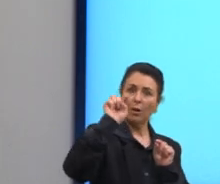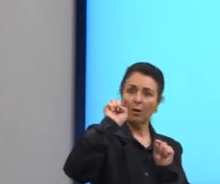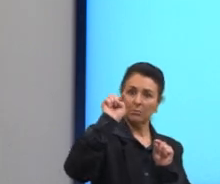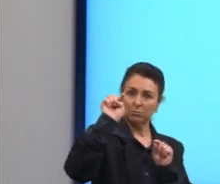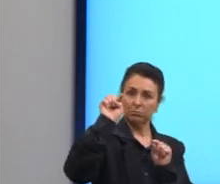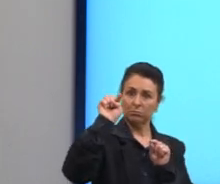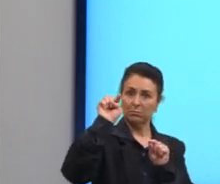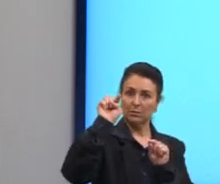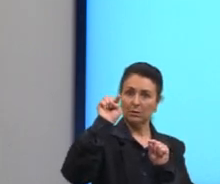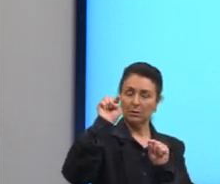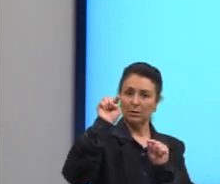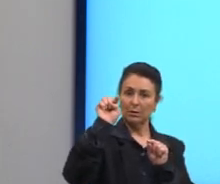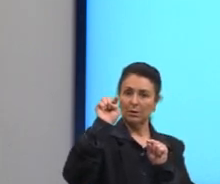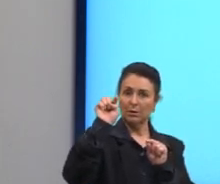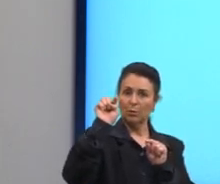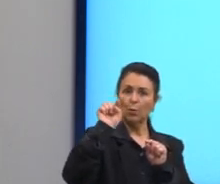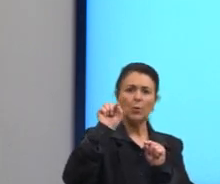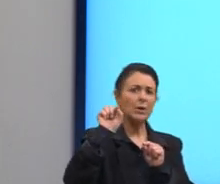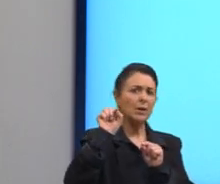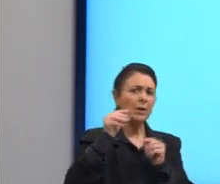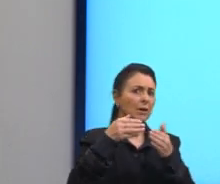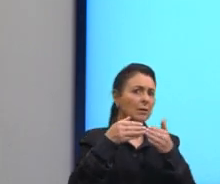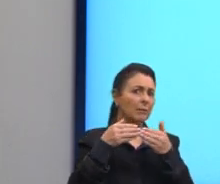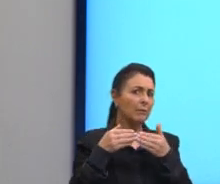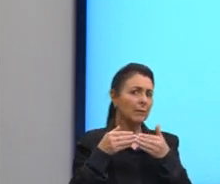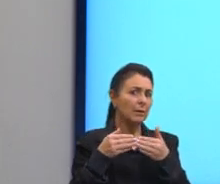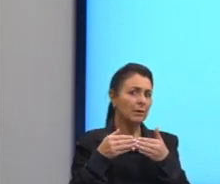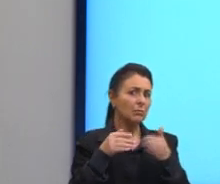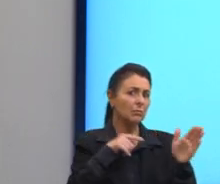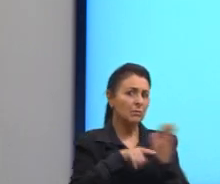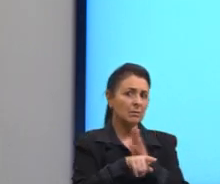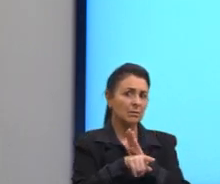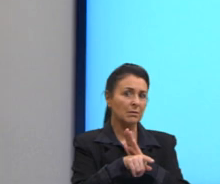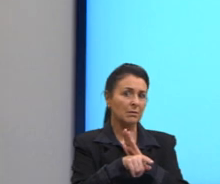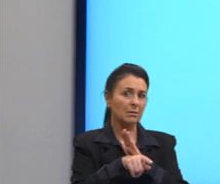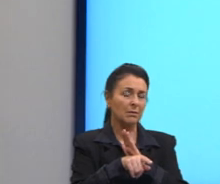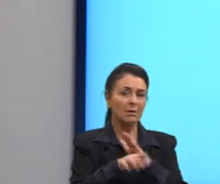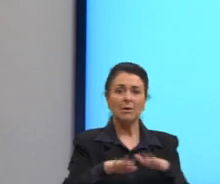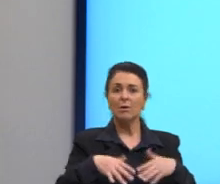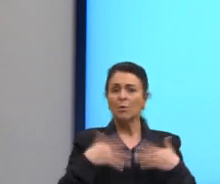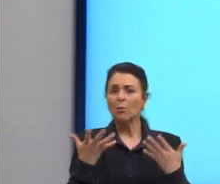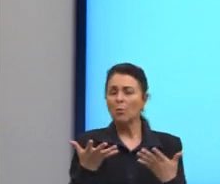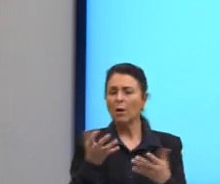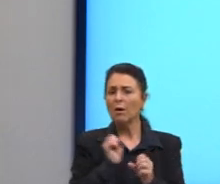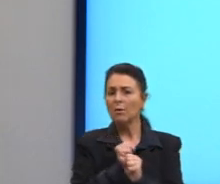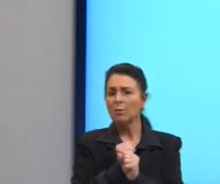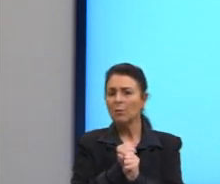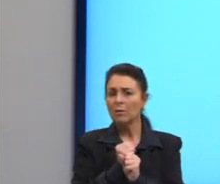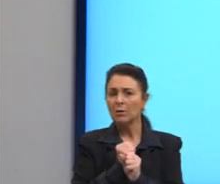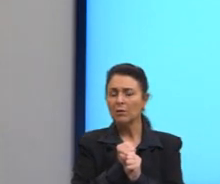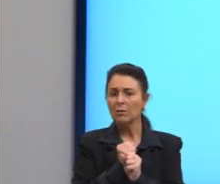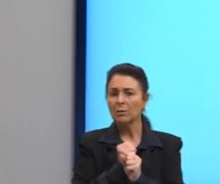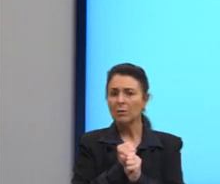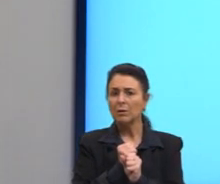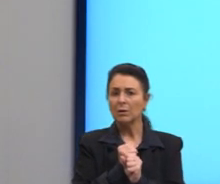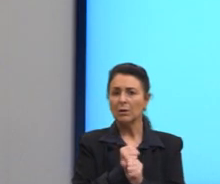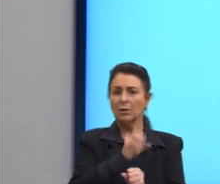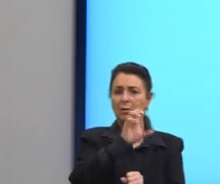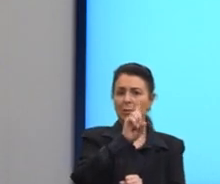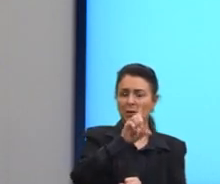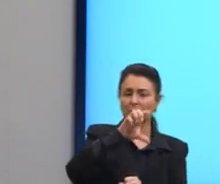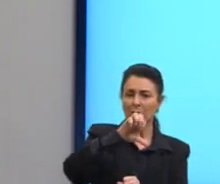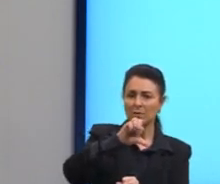o que o que o exercício pede Então qual qual em qual data então olhares em